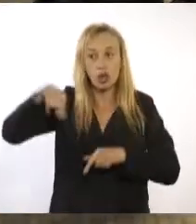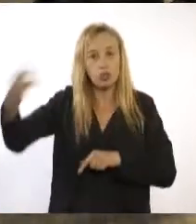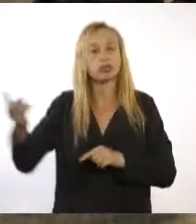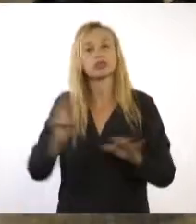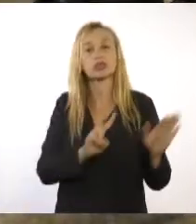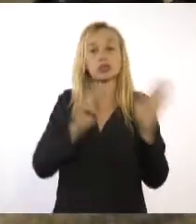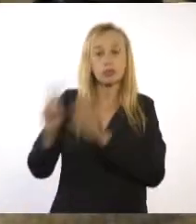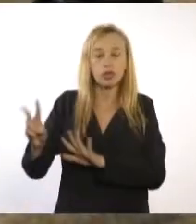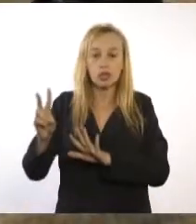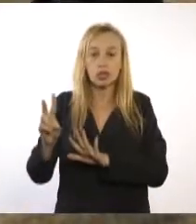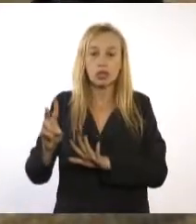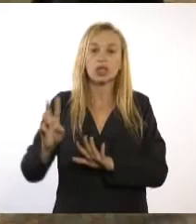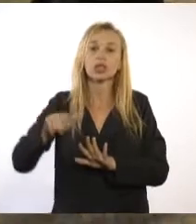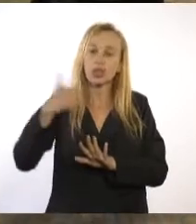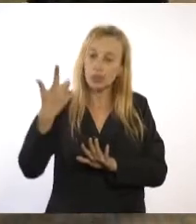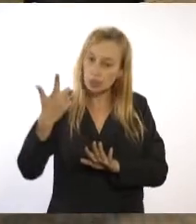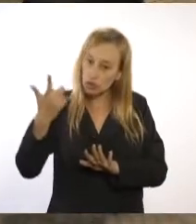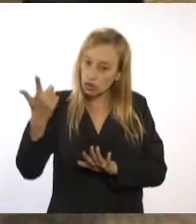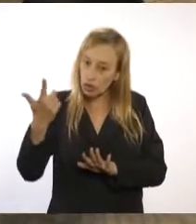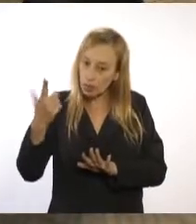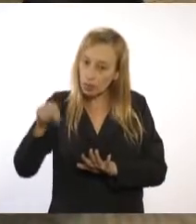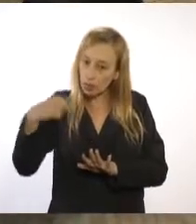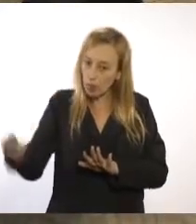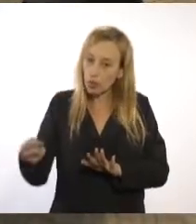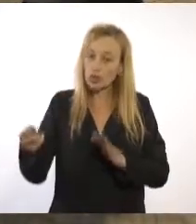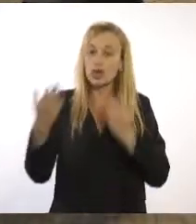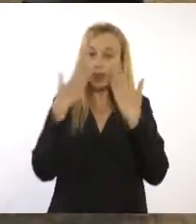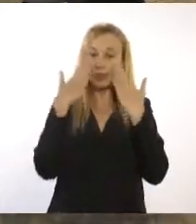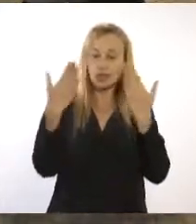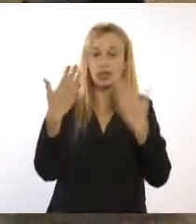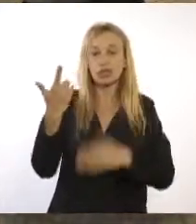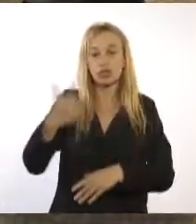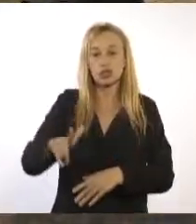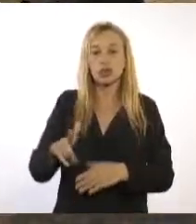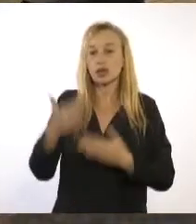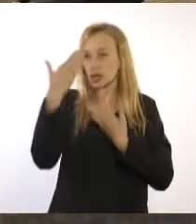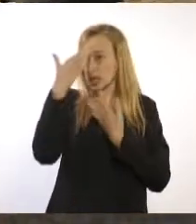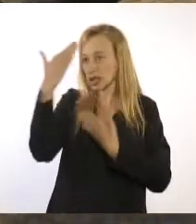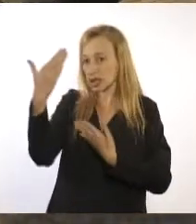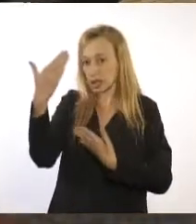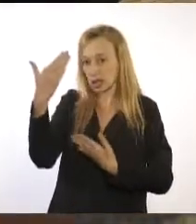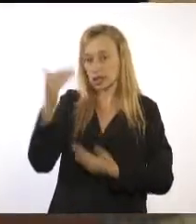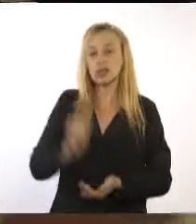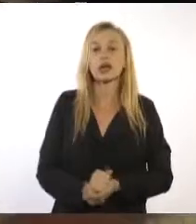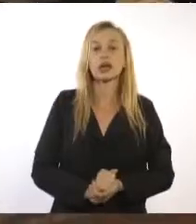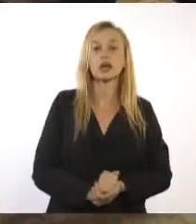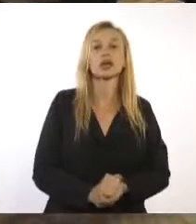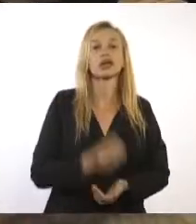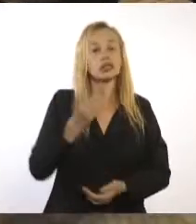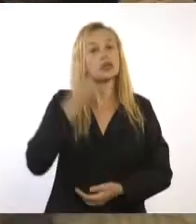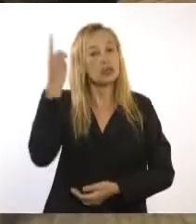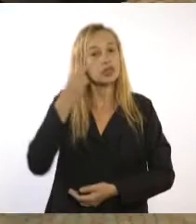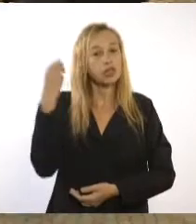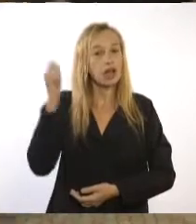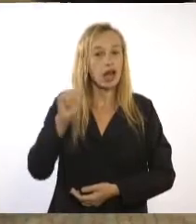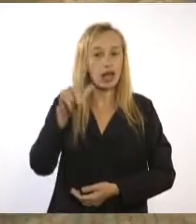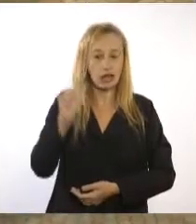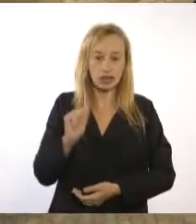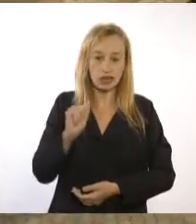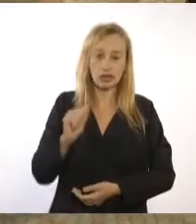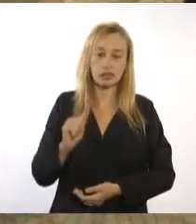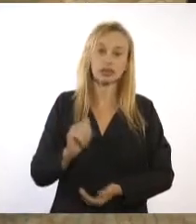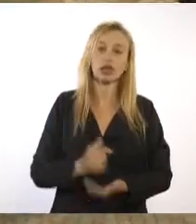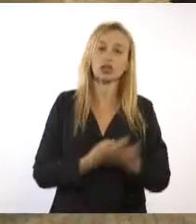e reapresentaremos em seguida. Eu quero muito agradecer a parceria com a nossa queridíssima deputada Alana Passos.